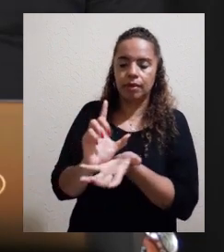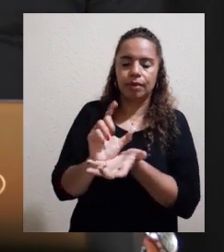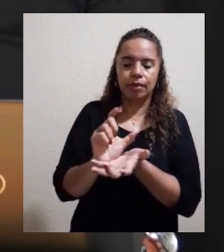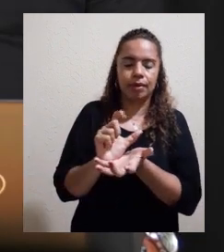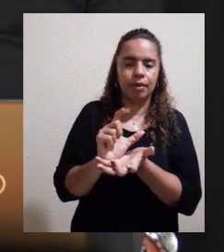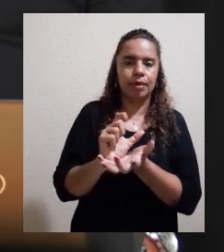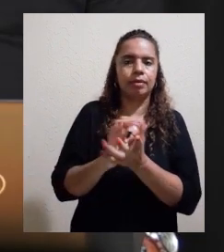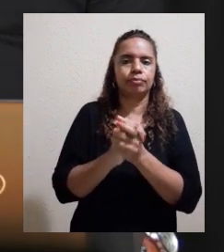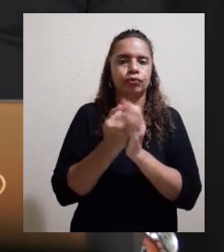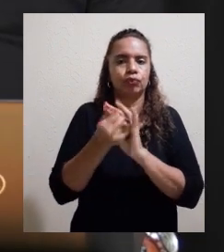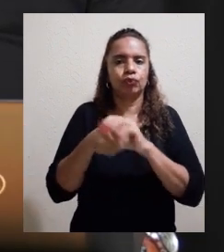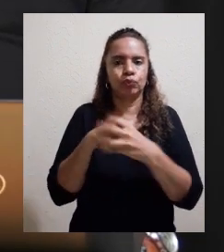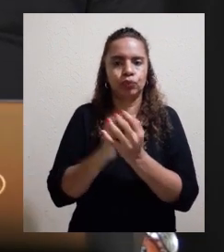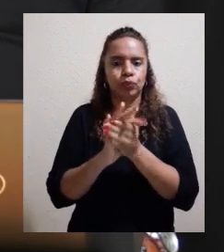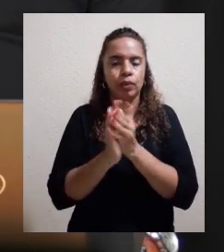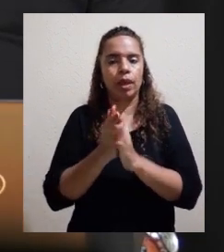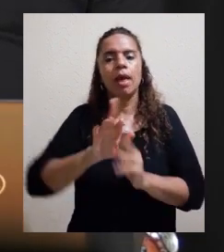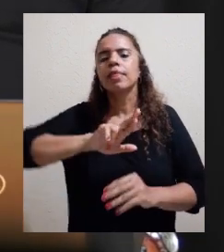um isolamento